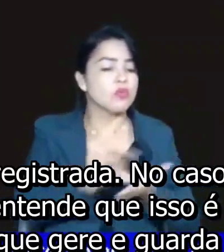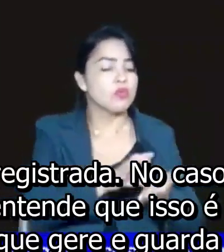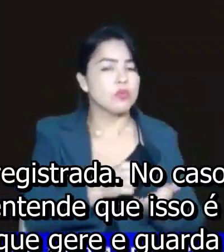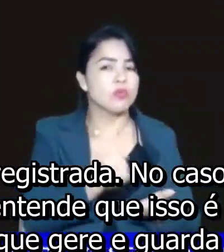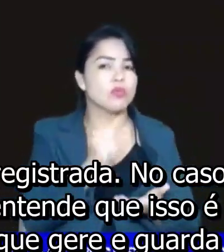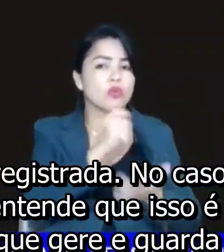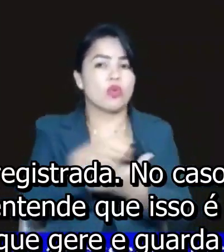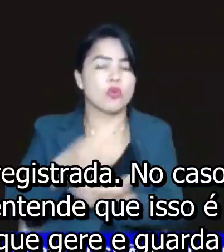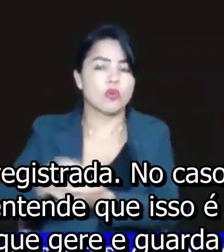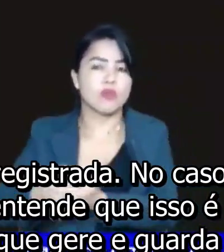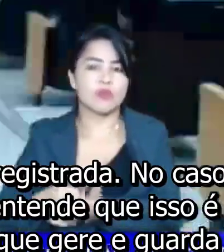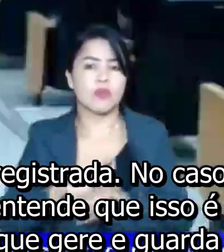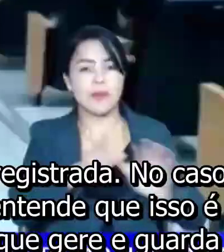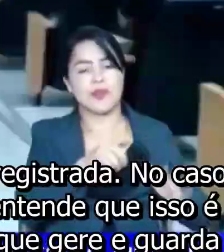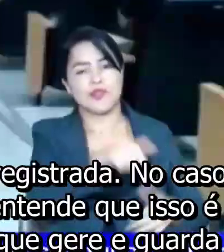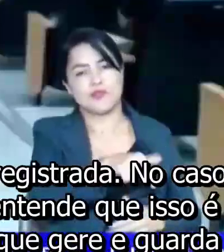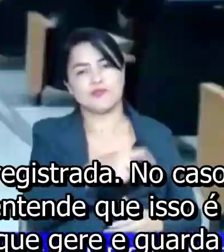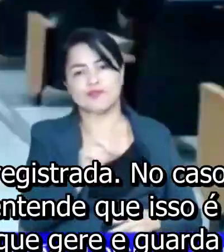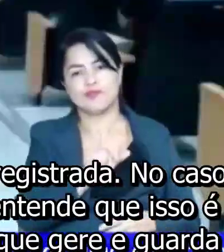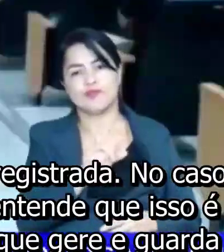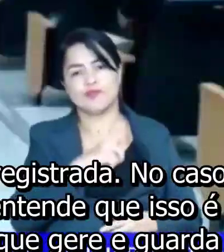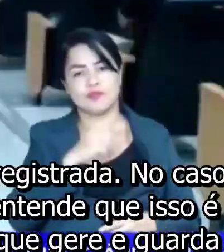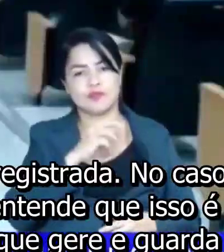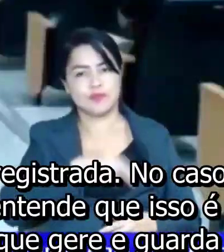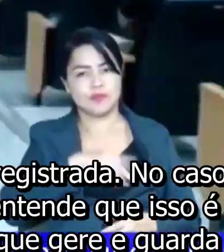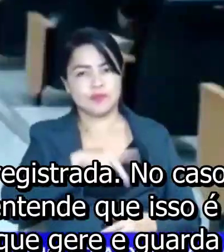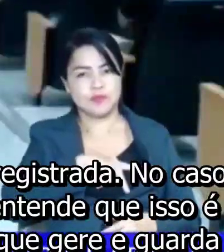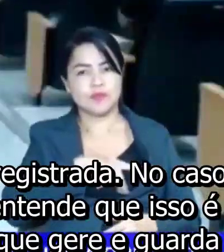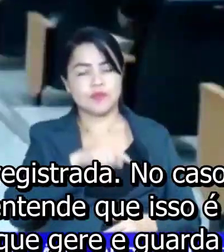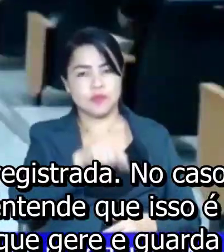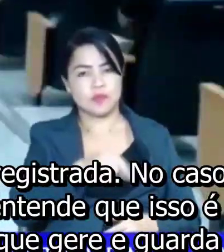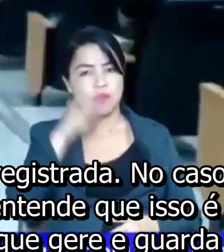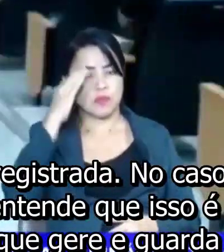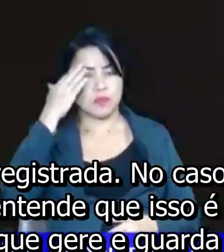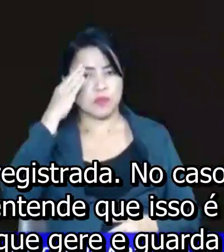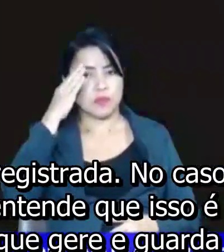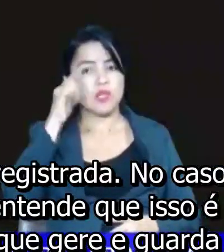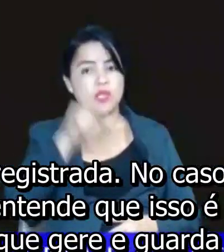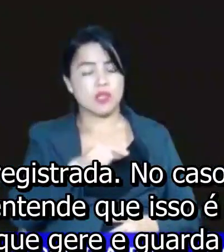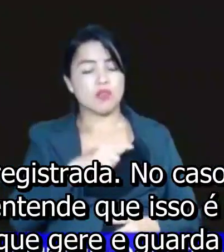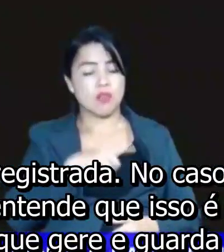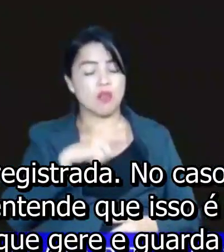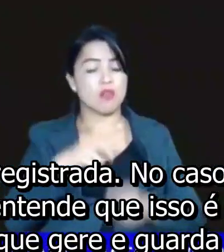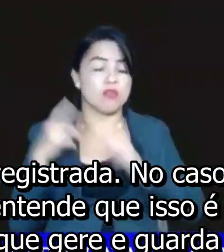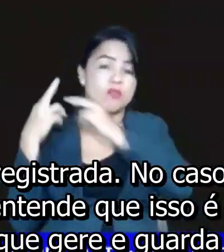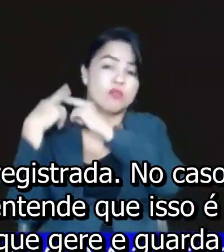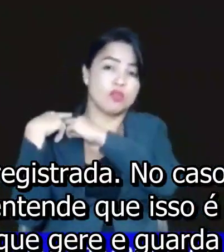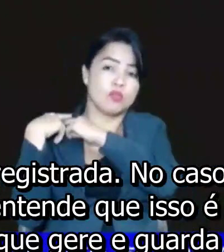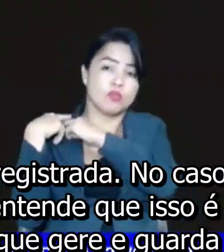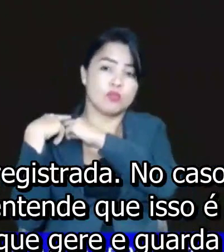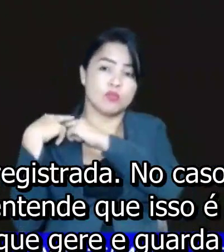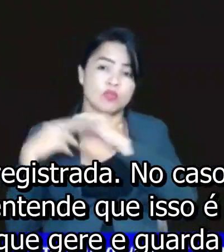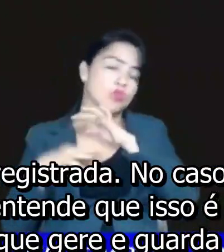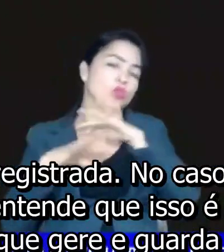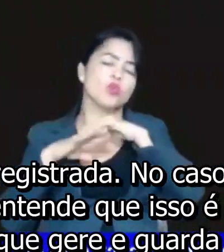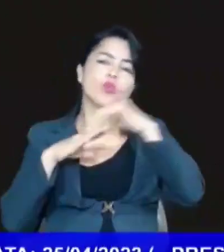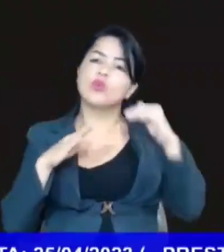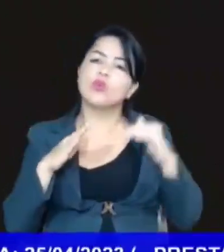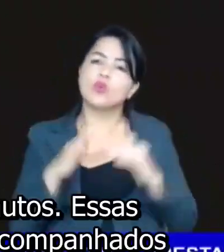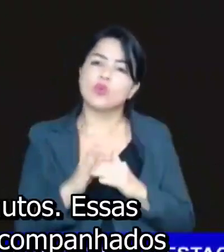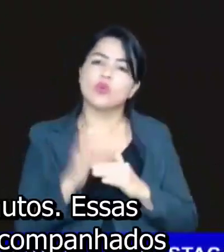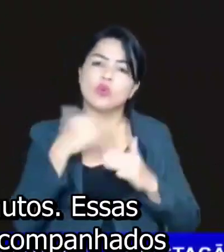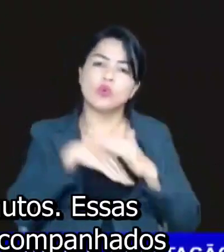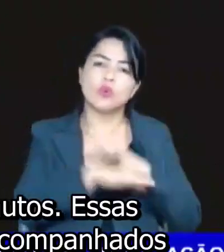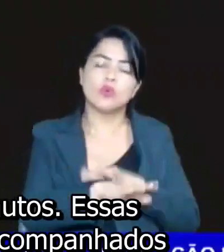autos, não há nada disso. O Ministério Público Eleitoral entende que isso é um dever do prestador de contas, um dever de todo aquele que gere,